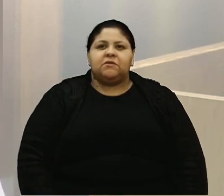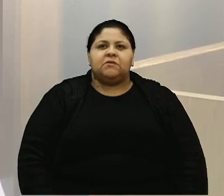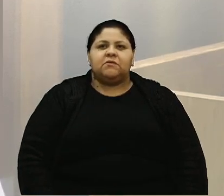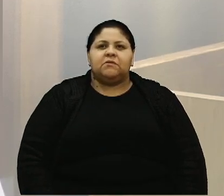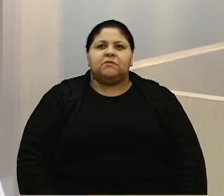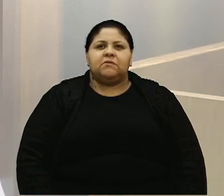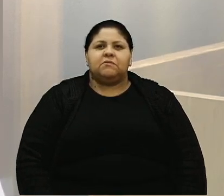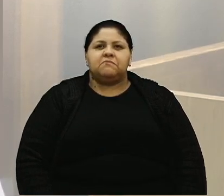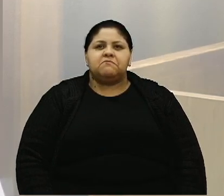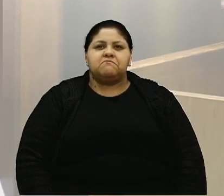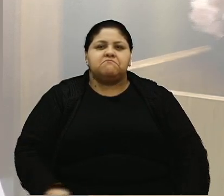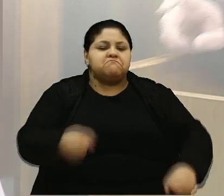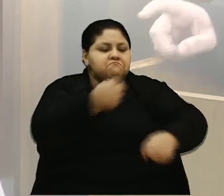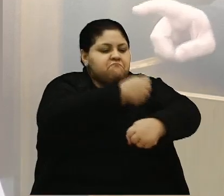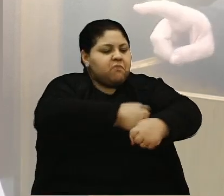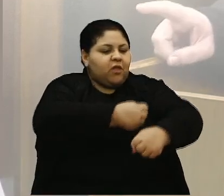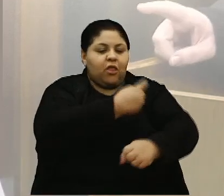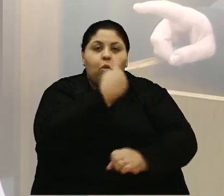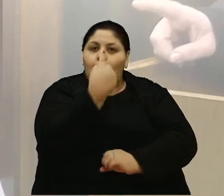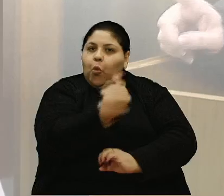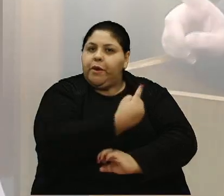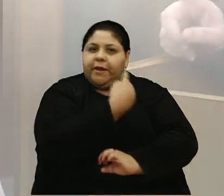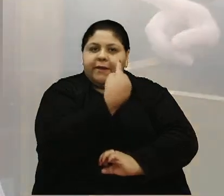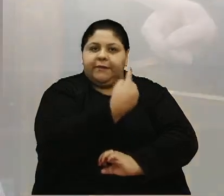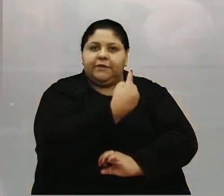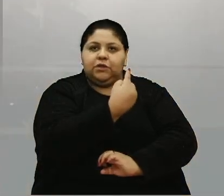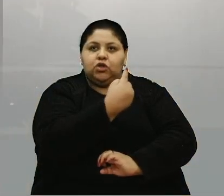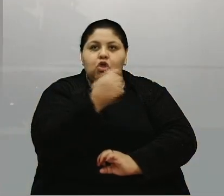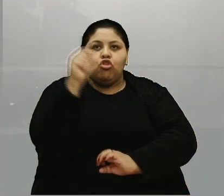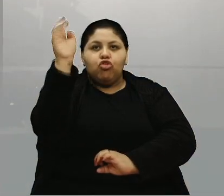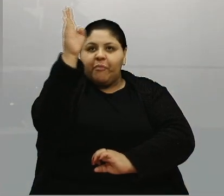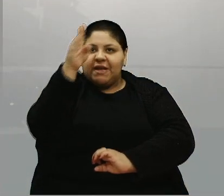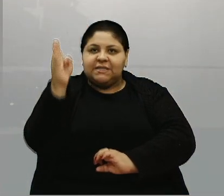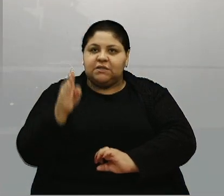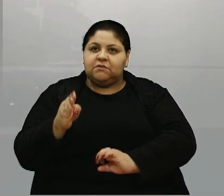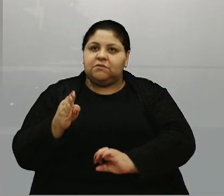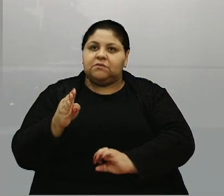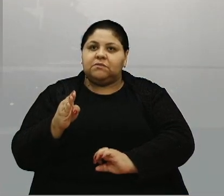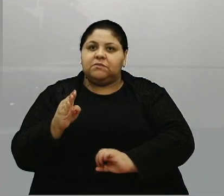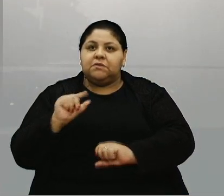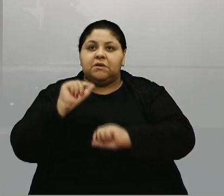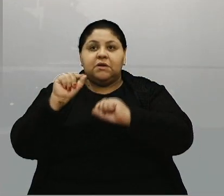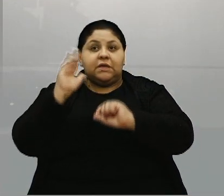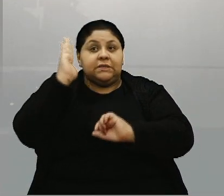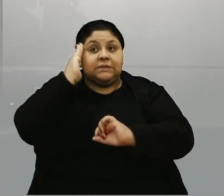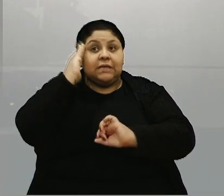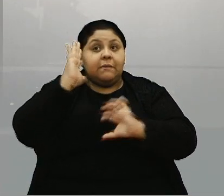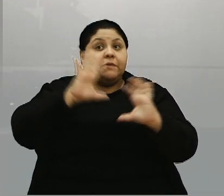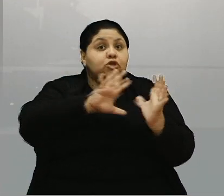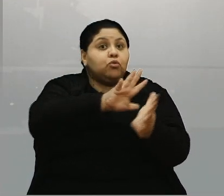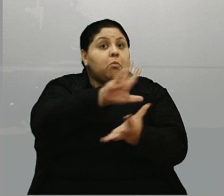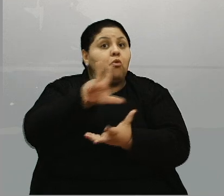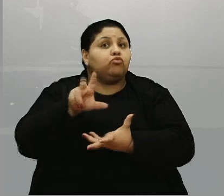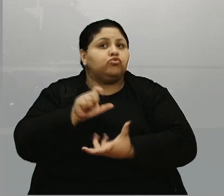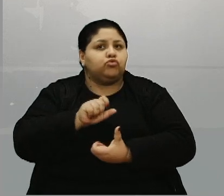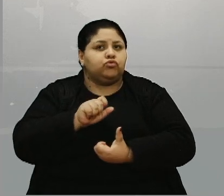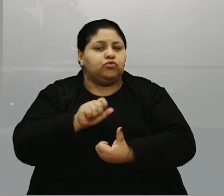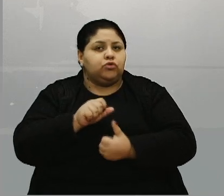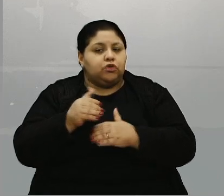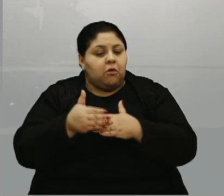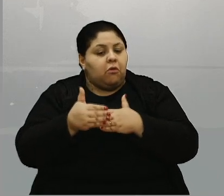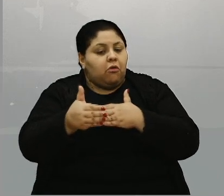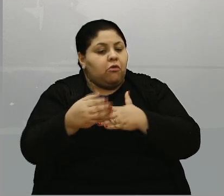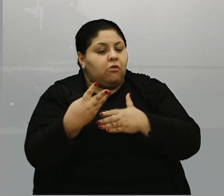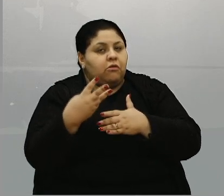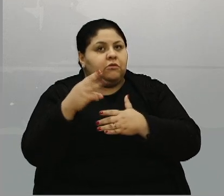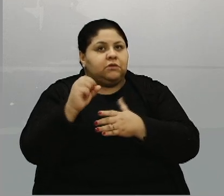Uma iguaria única no Brasil e quem sabe no mundo. Durante meus 30